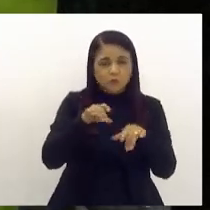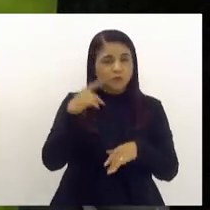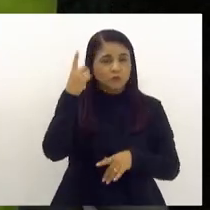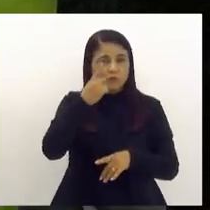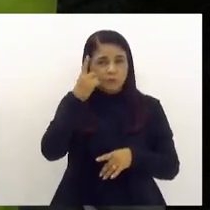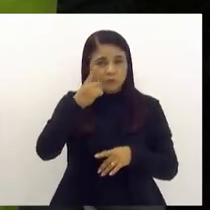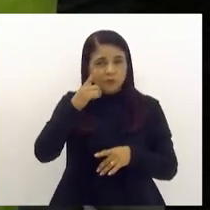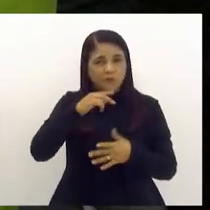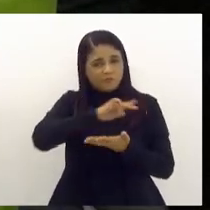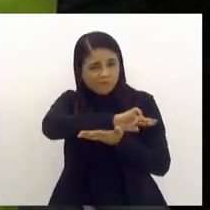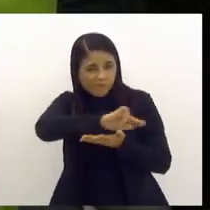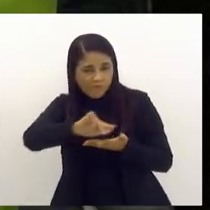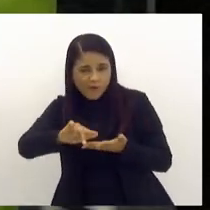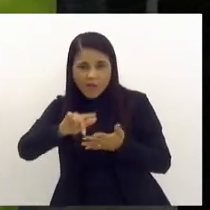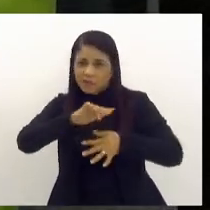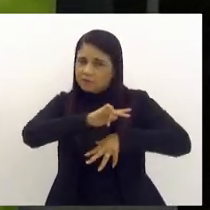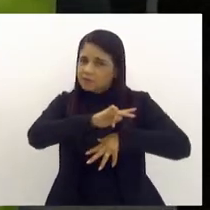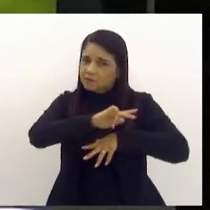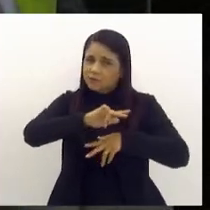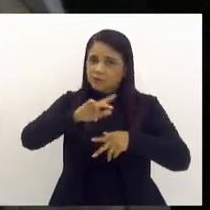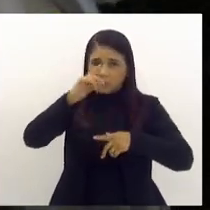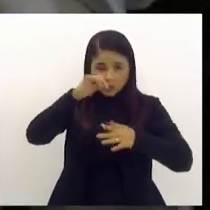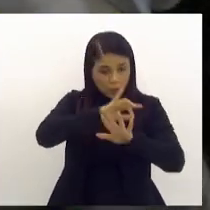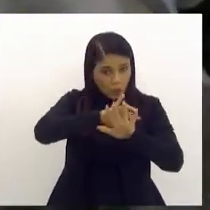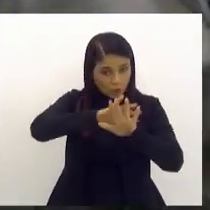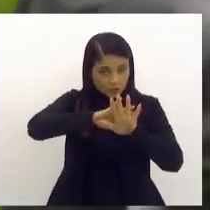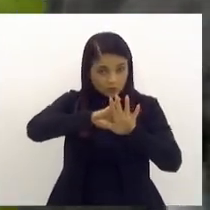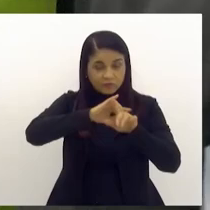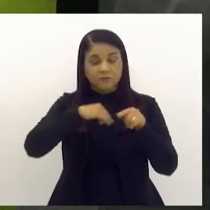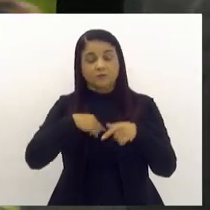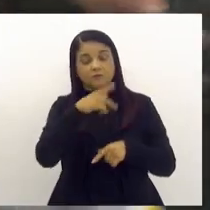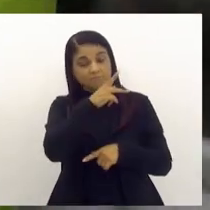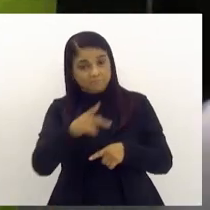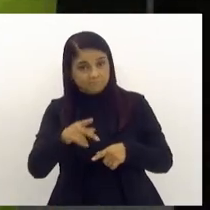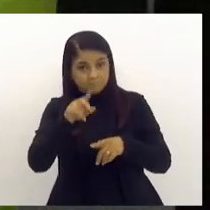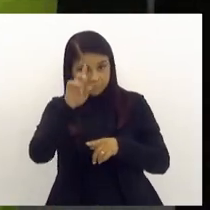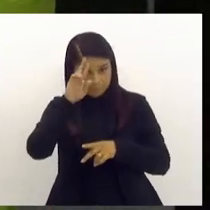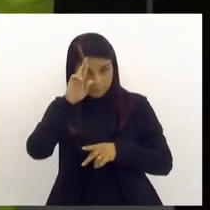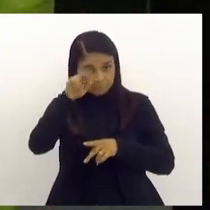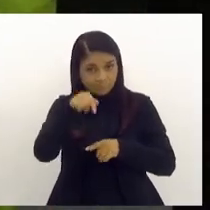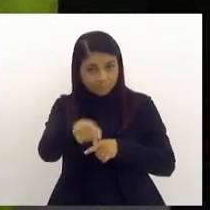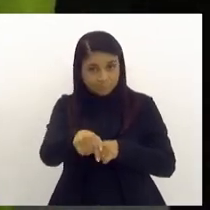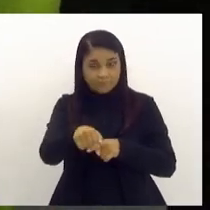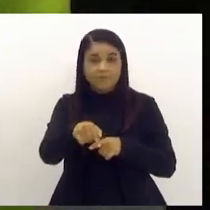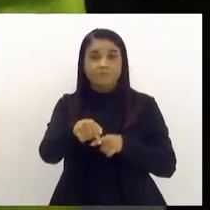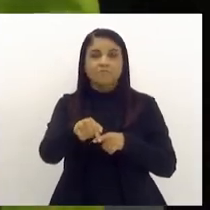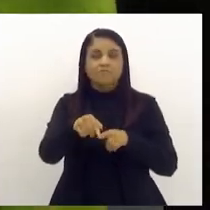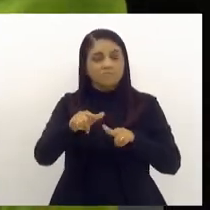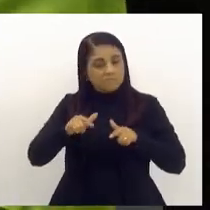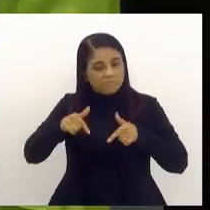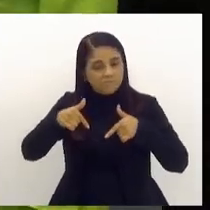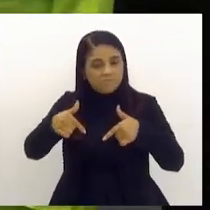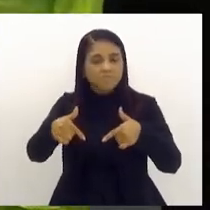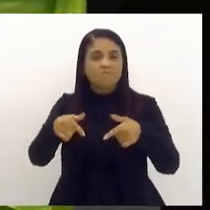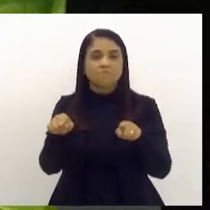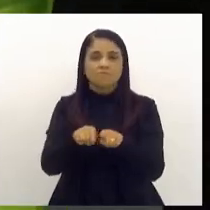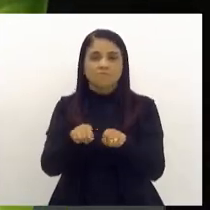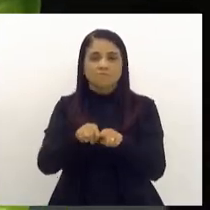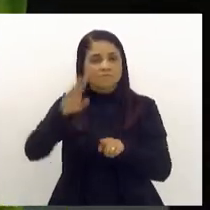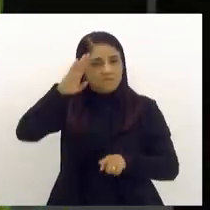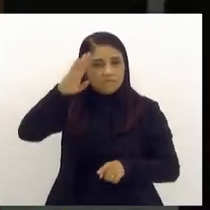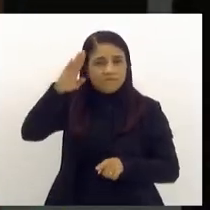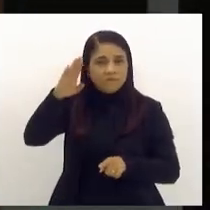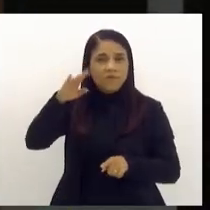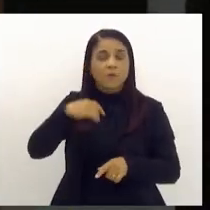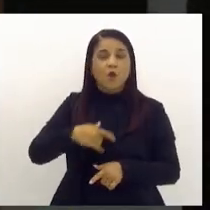dos diversos espectros ideológicos sob a presidência de Vossa Excelência para convergirem na defesa do essencial, mas principalmente por